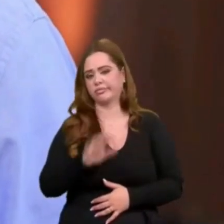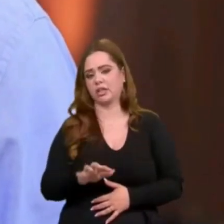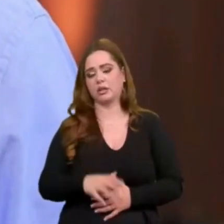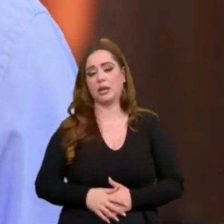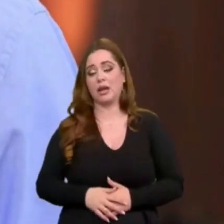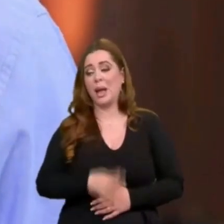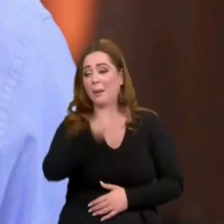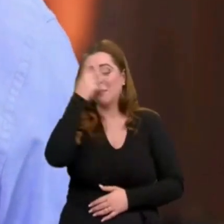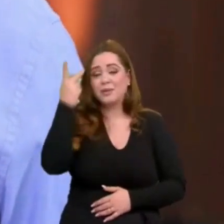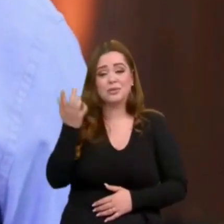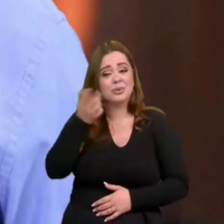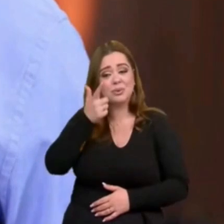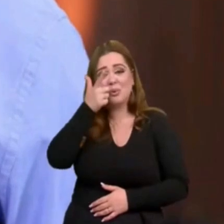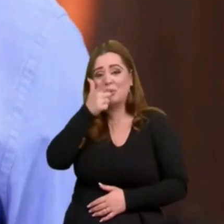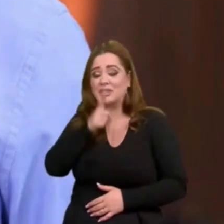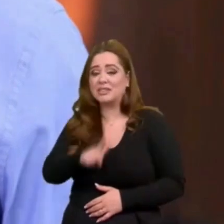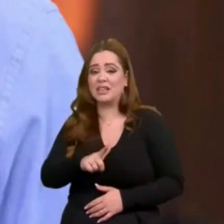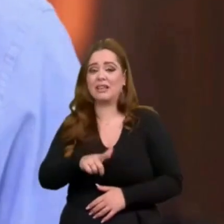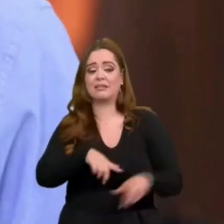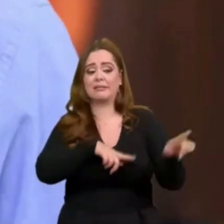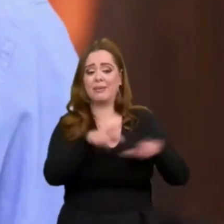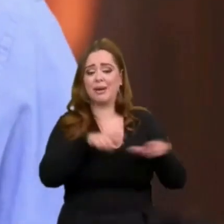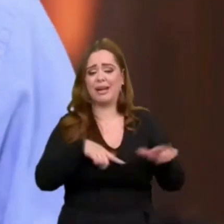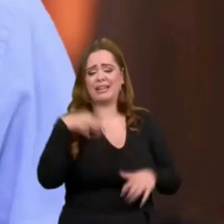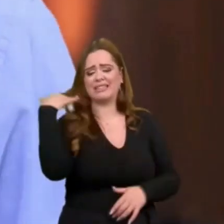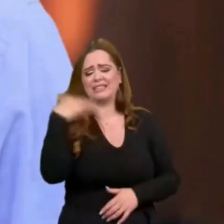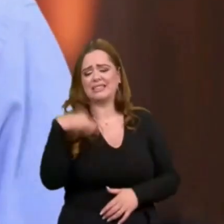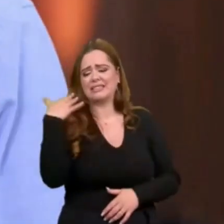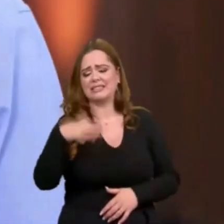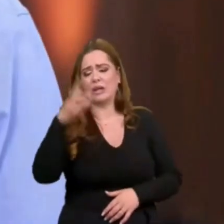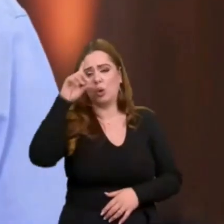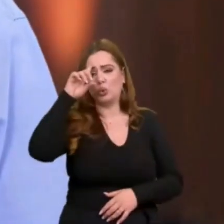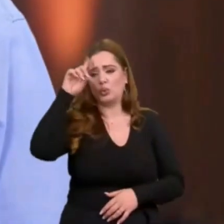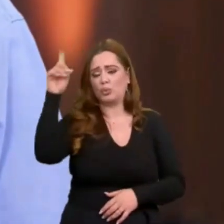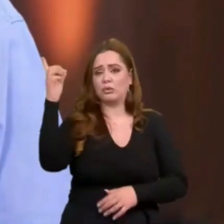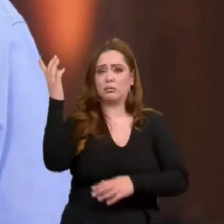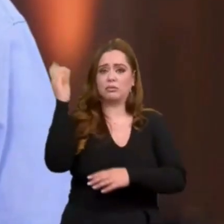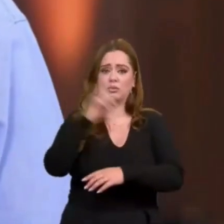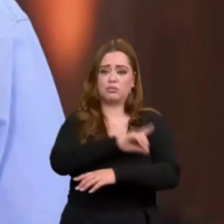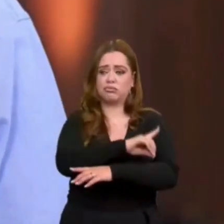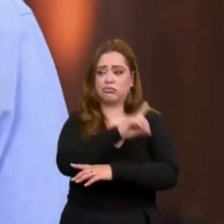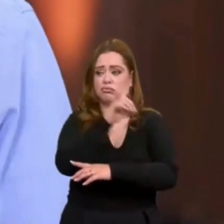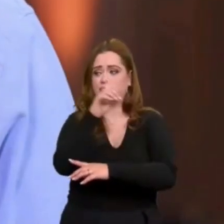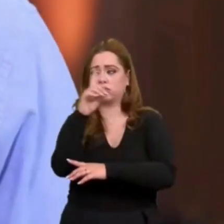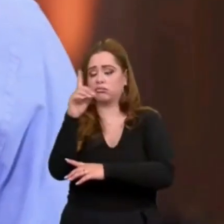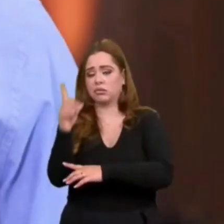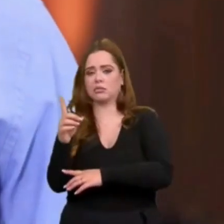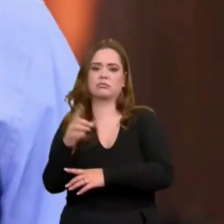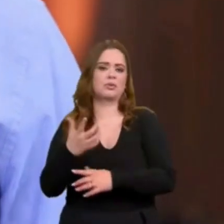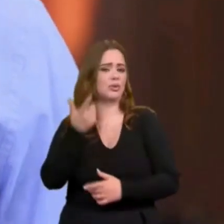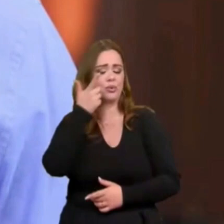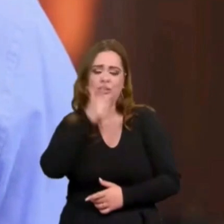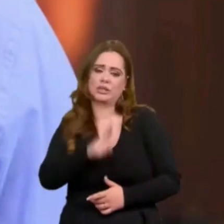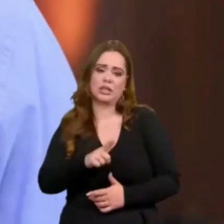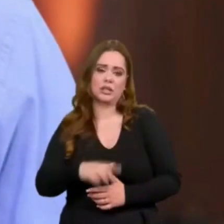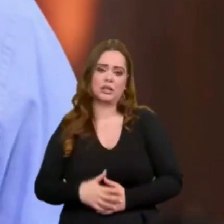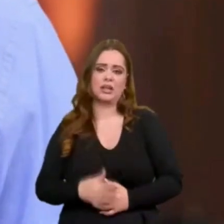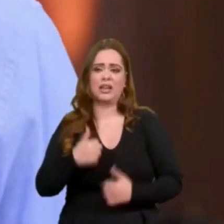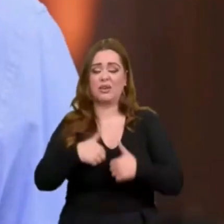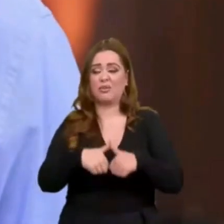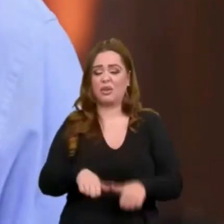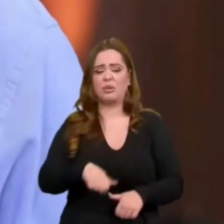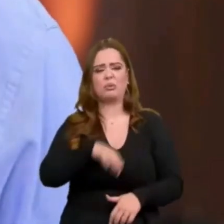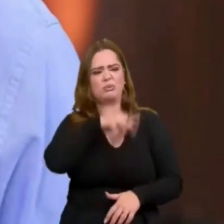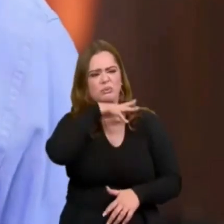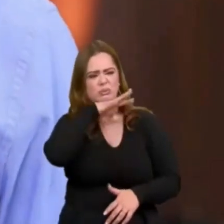inteiro. Então, eu sinto que às vezes eu estou com mau humor com meus companheiros. Eu chego de manhã para trabalhar, quando eu